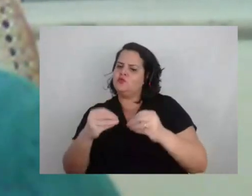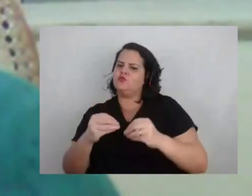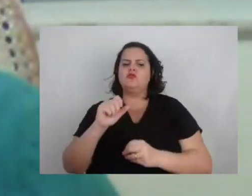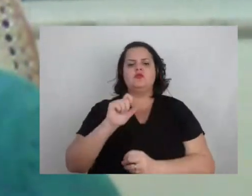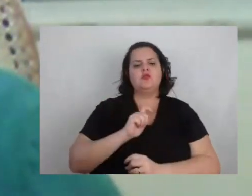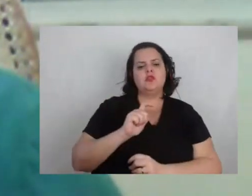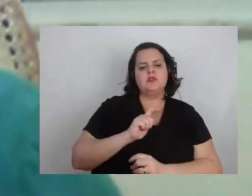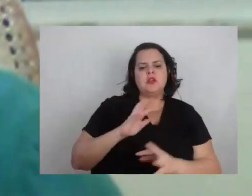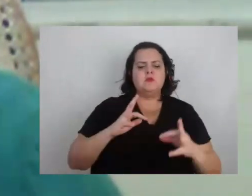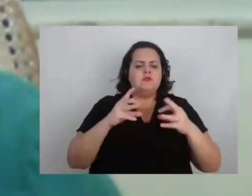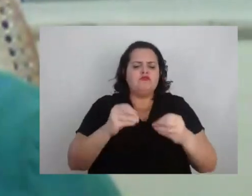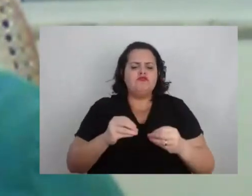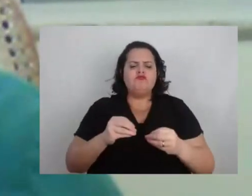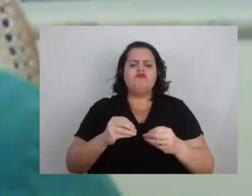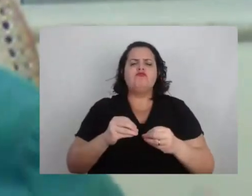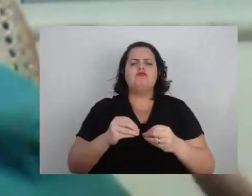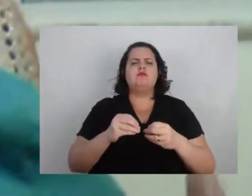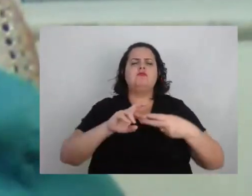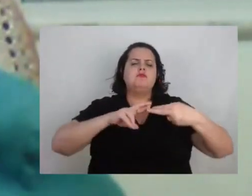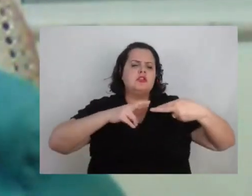sequenciamento genético,